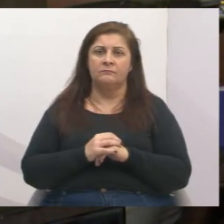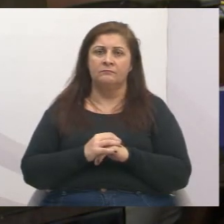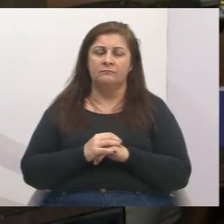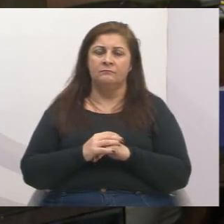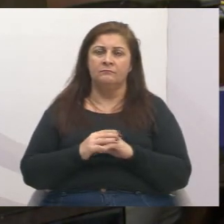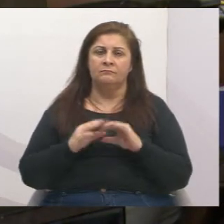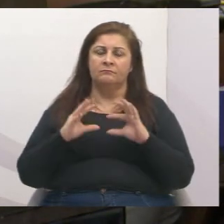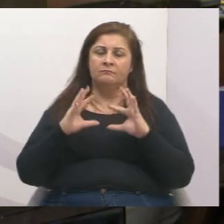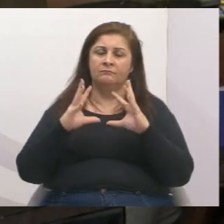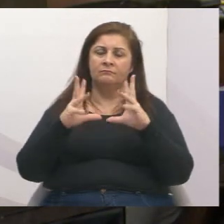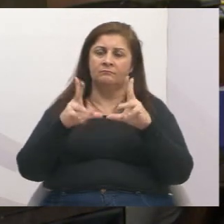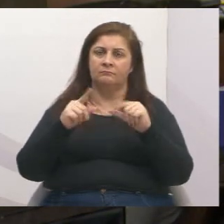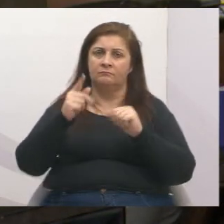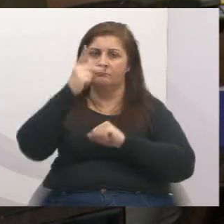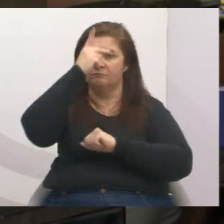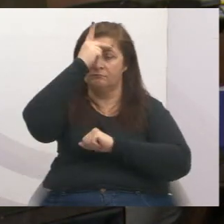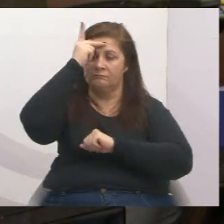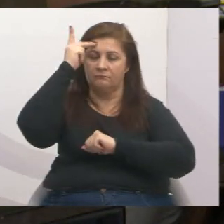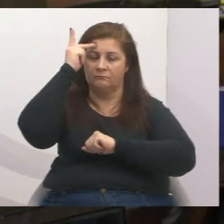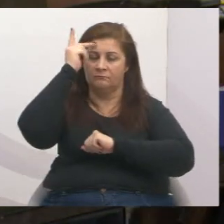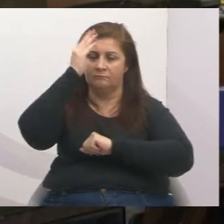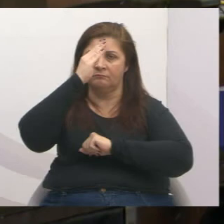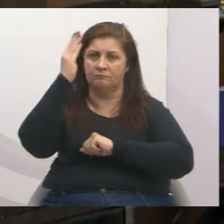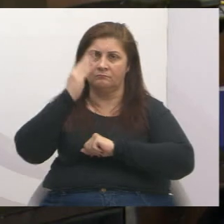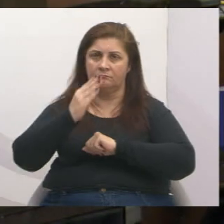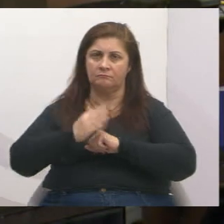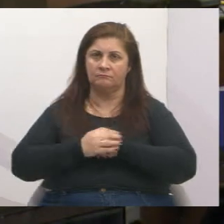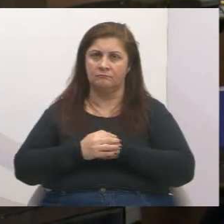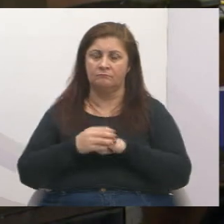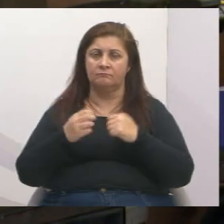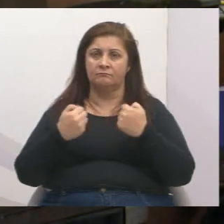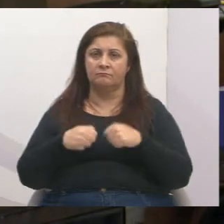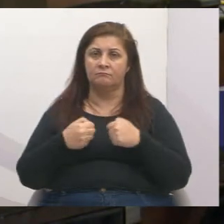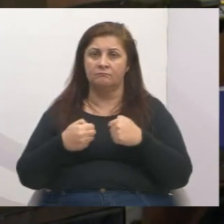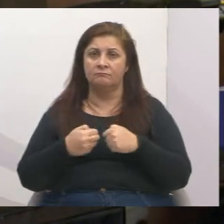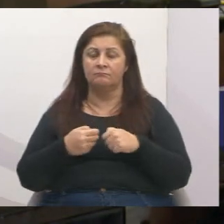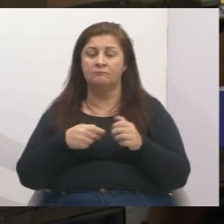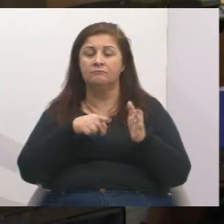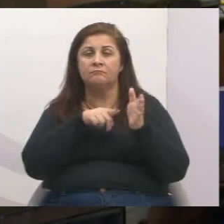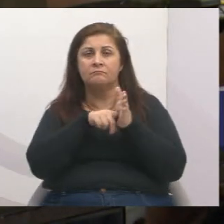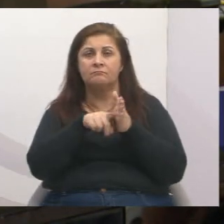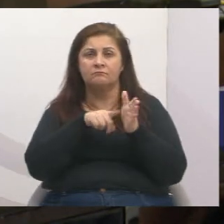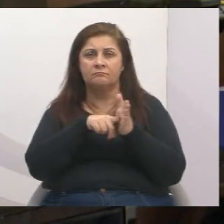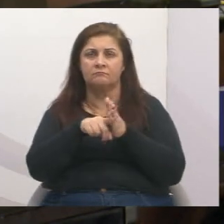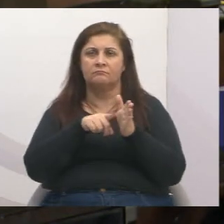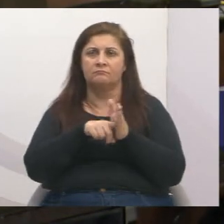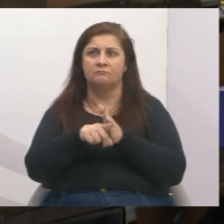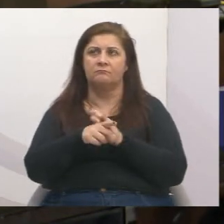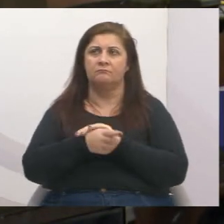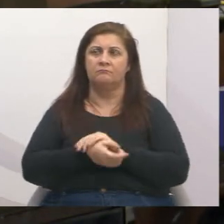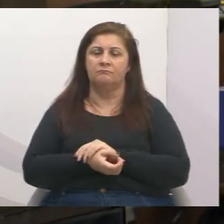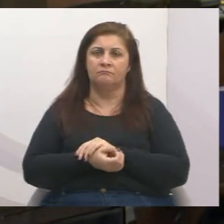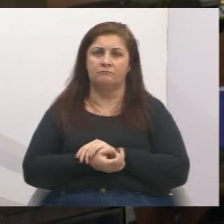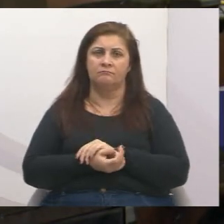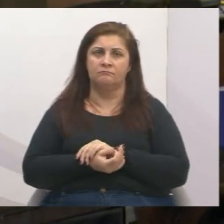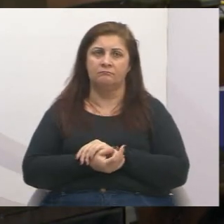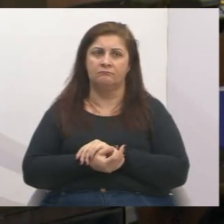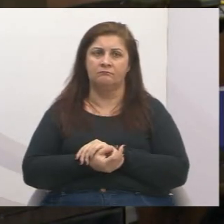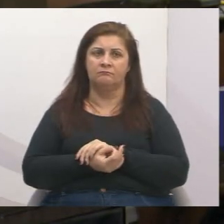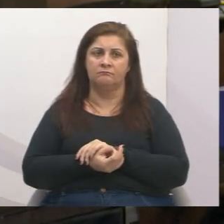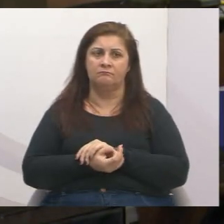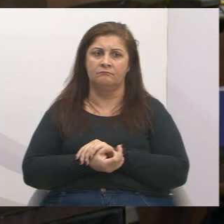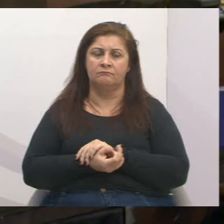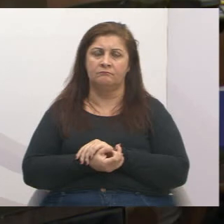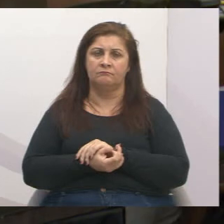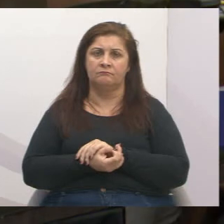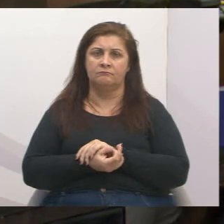todas as pessoas, todos os brasileiros, tinham que procurar se informar o máximo possível.